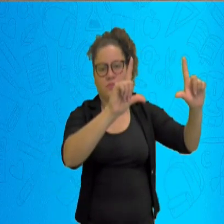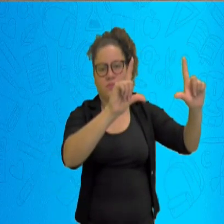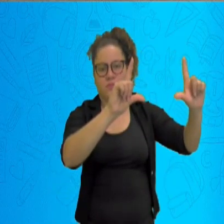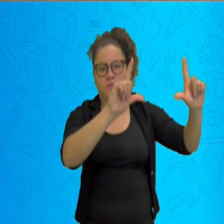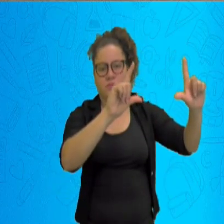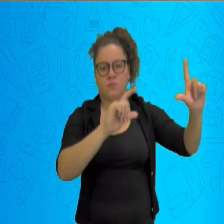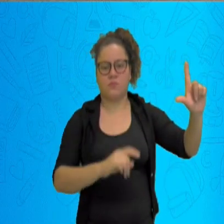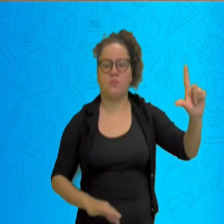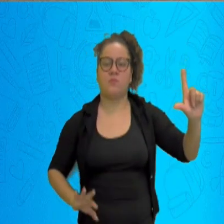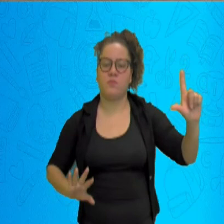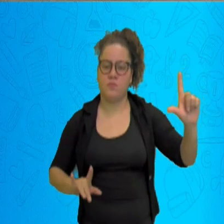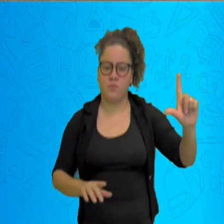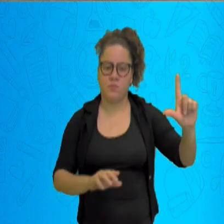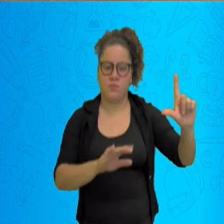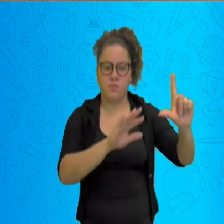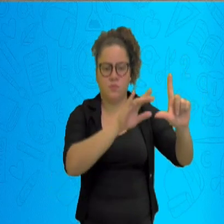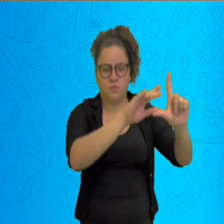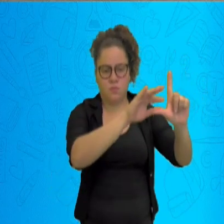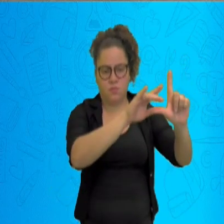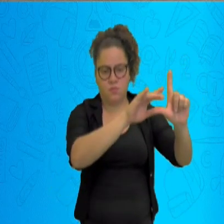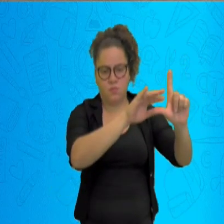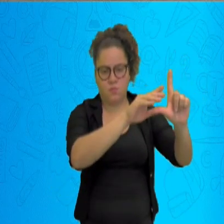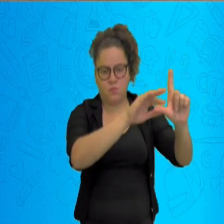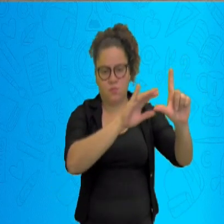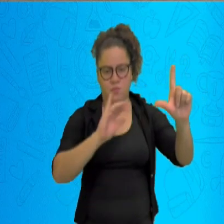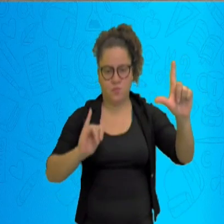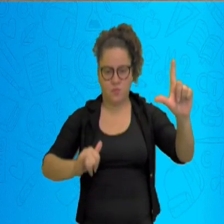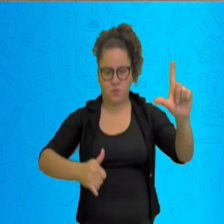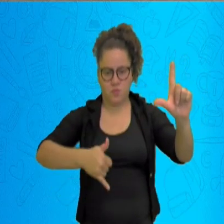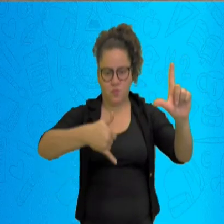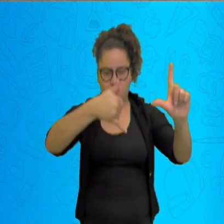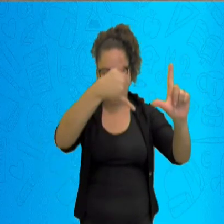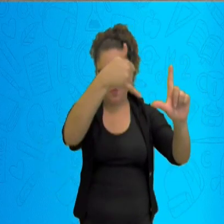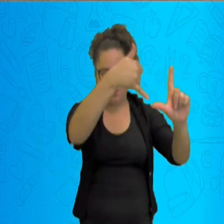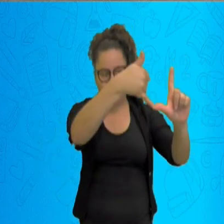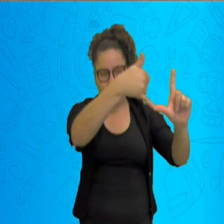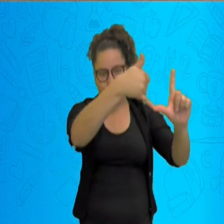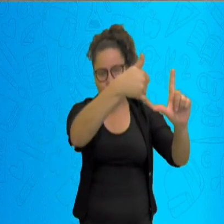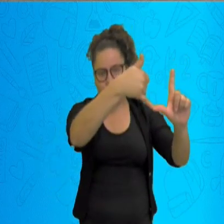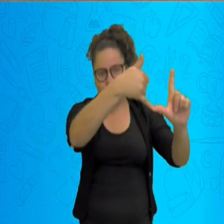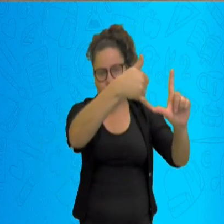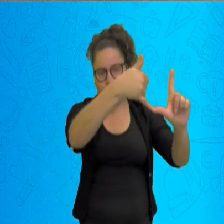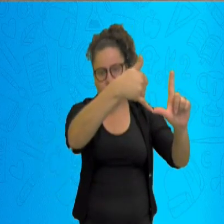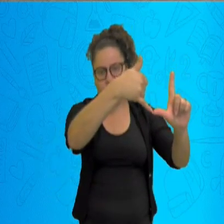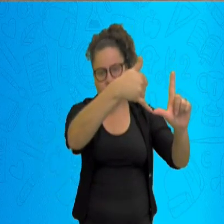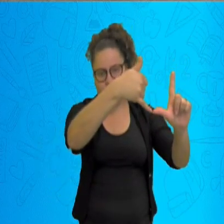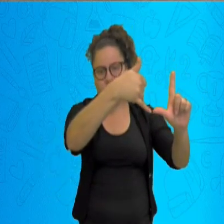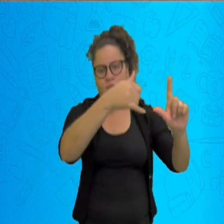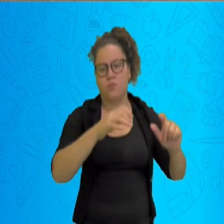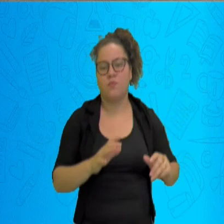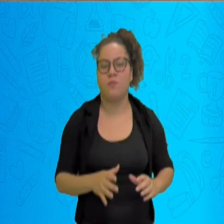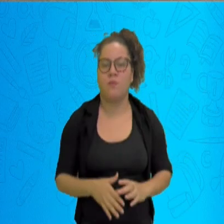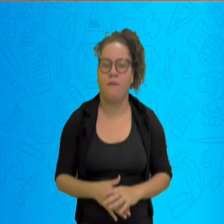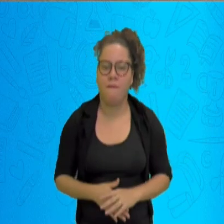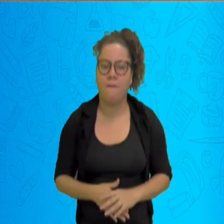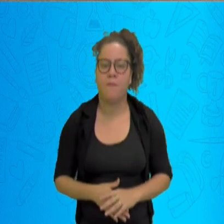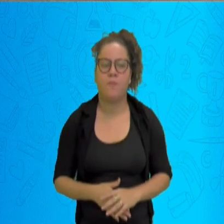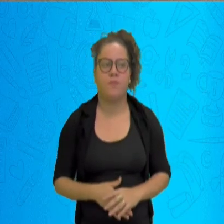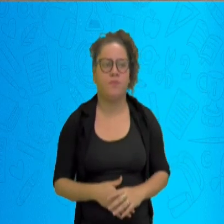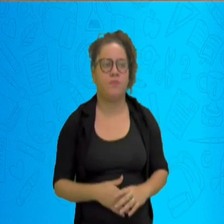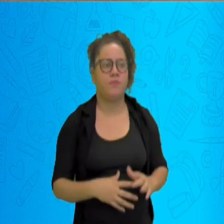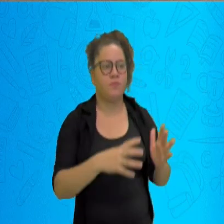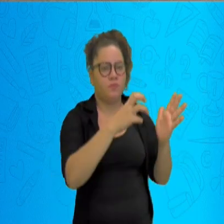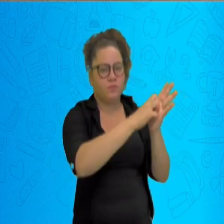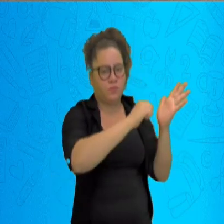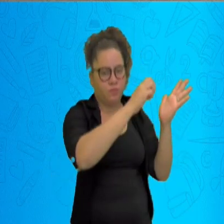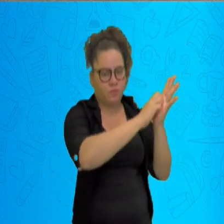plataforma SMED GV, basta apontar a câmera do seu celular na imagem que aparece no canto da tela e